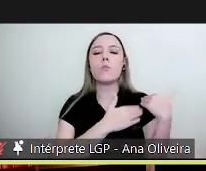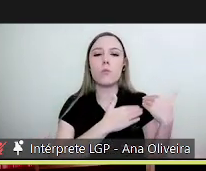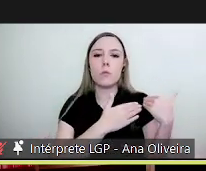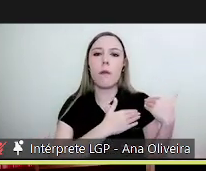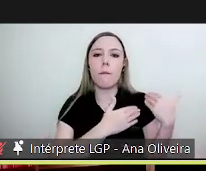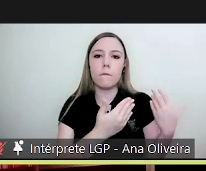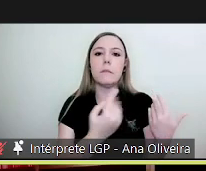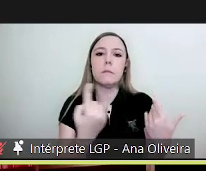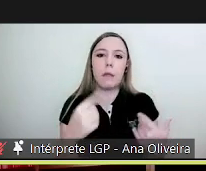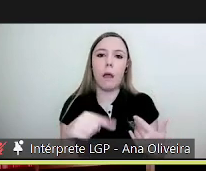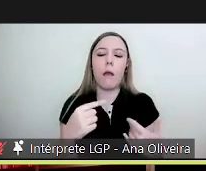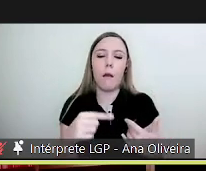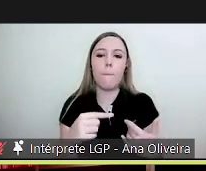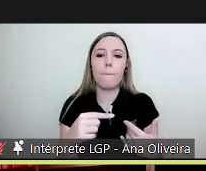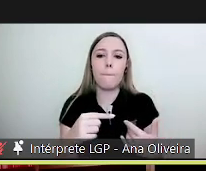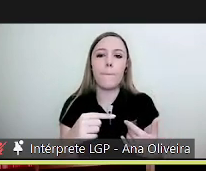de